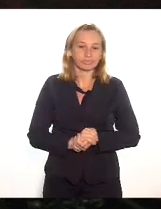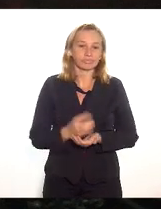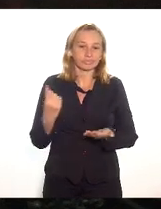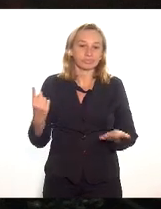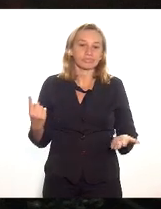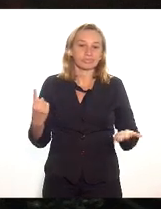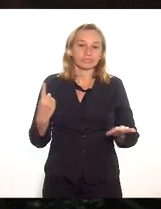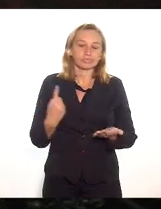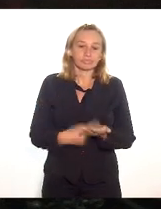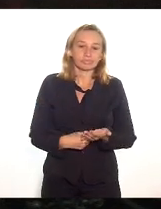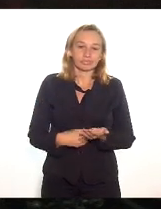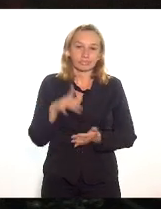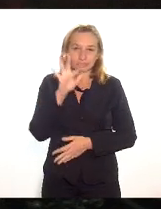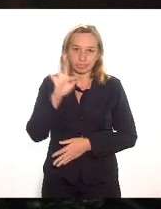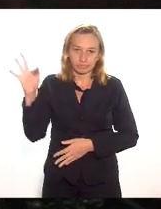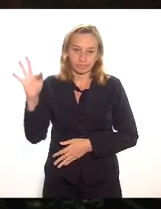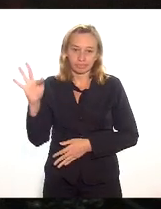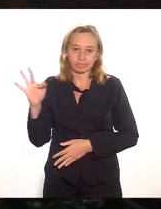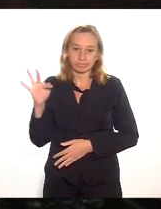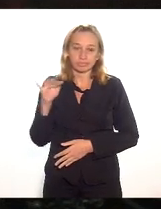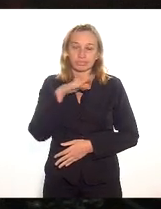federativo horroroso que nós temos.